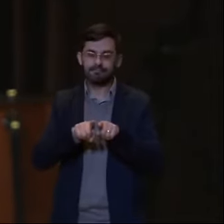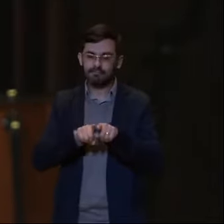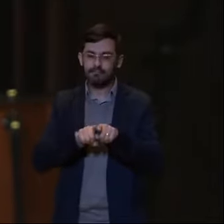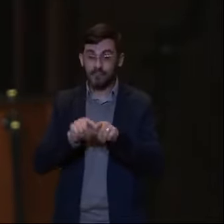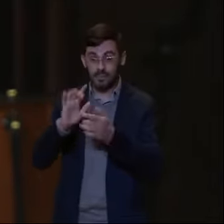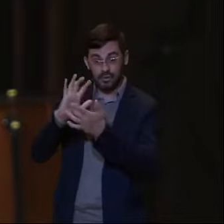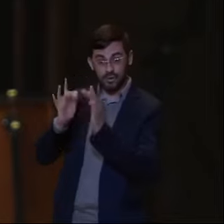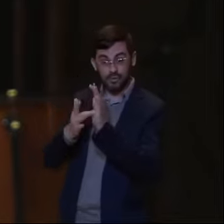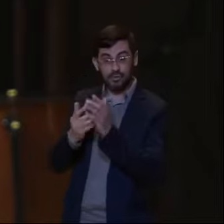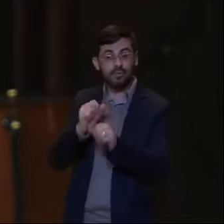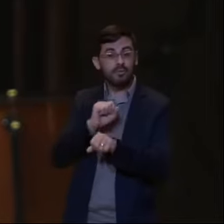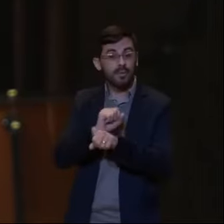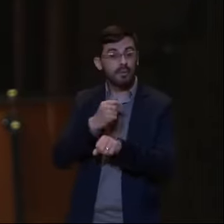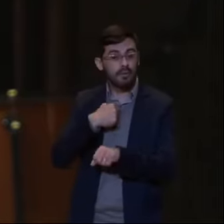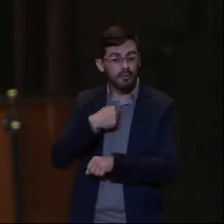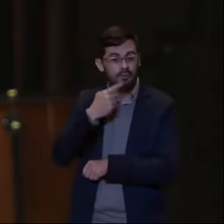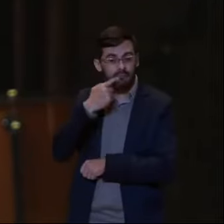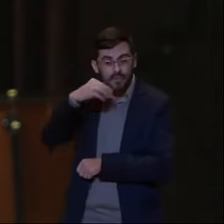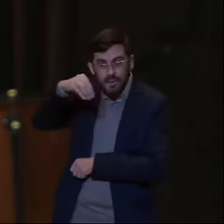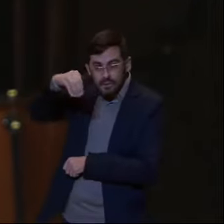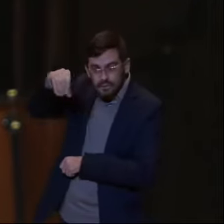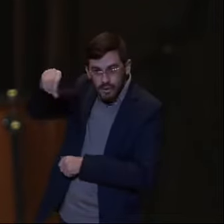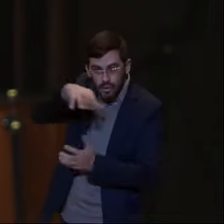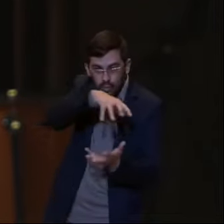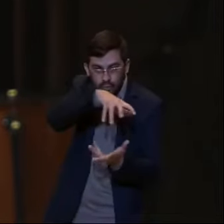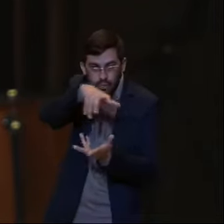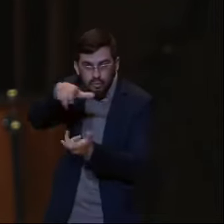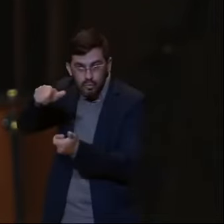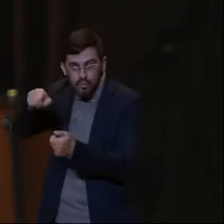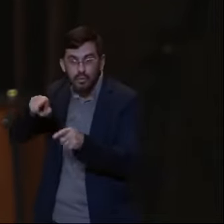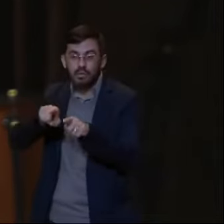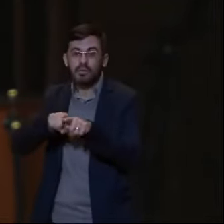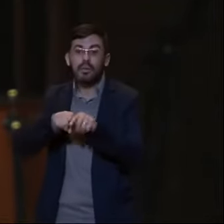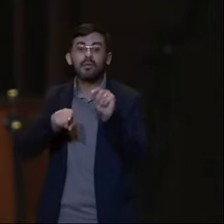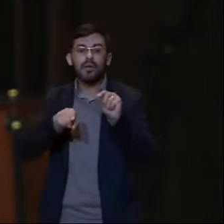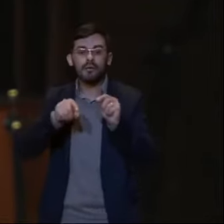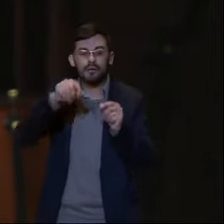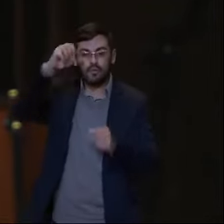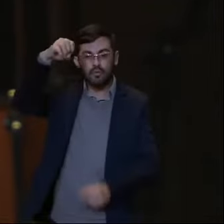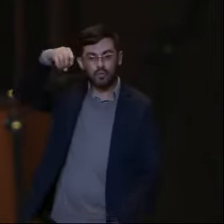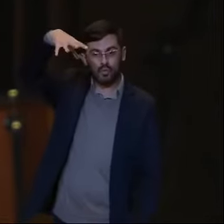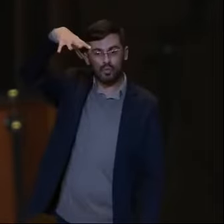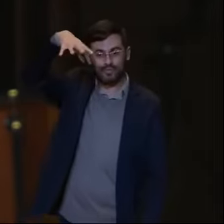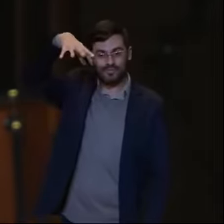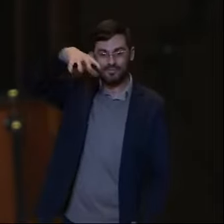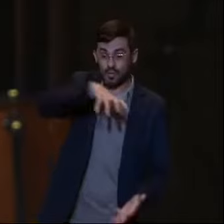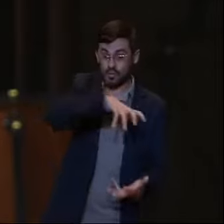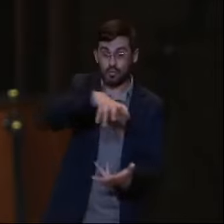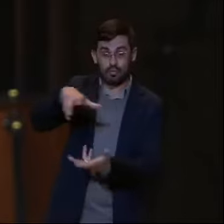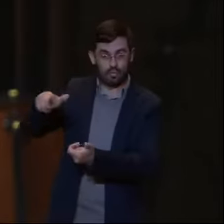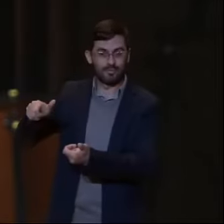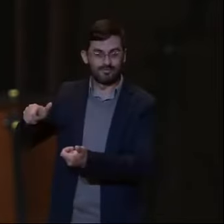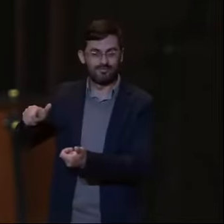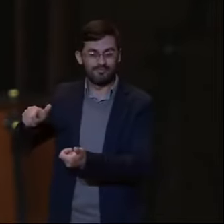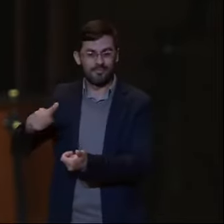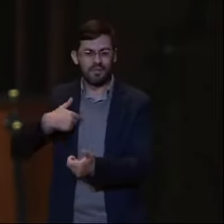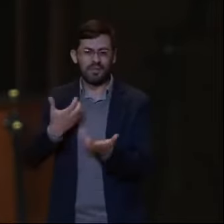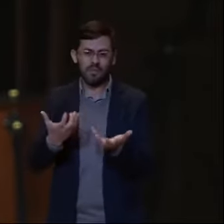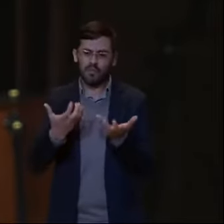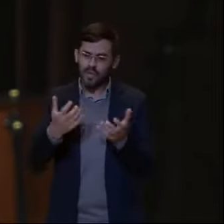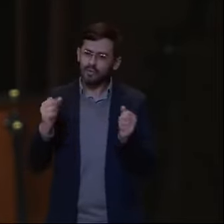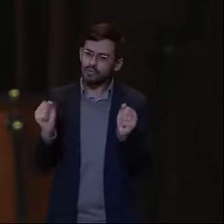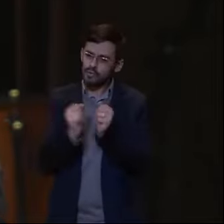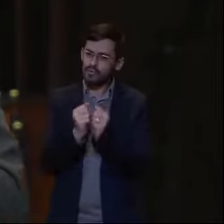espera que nós sejamos sal da terra e que nós sejamos luz do mundo. E eu quero nessa